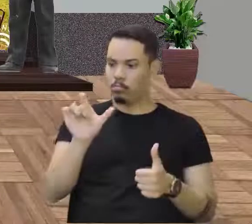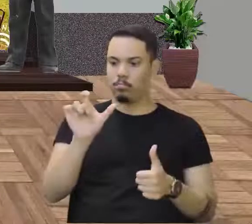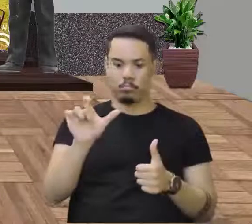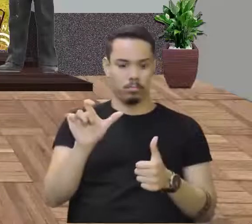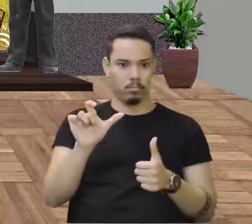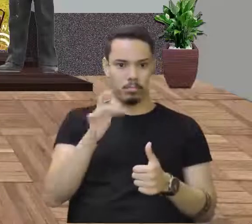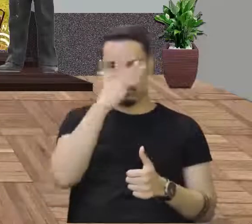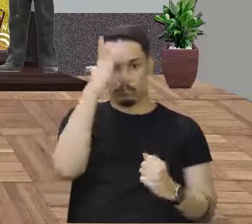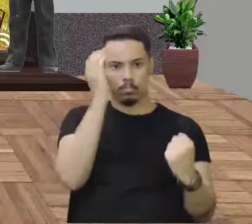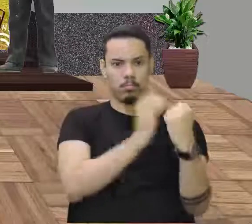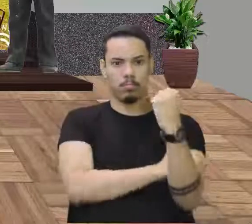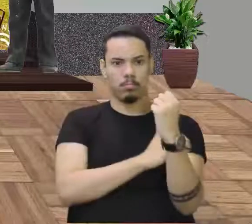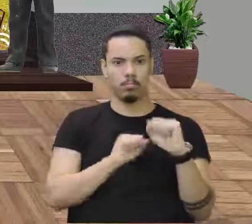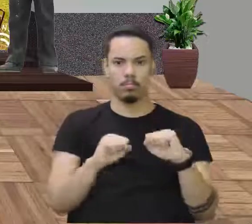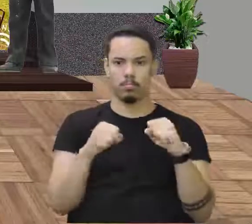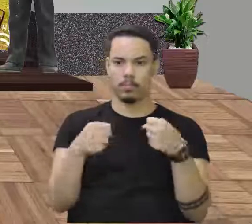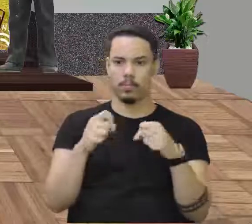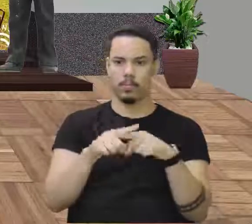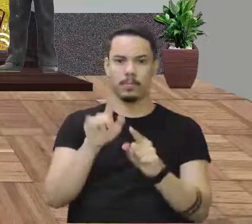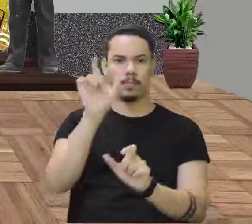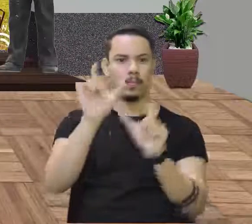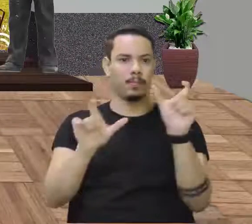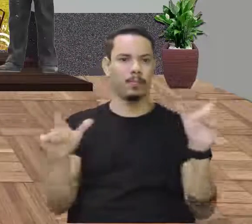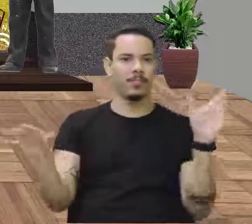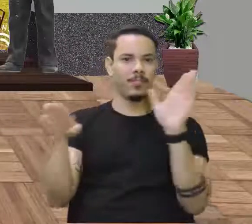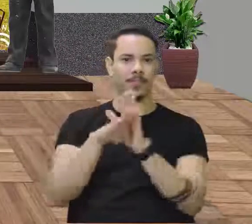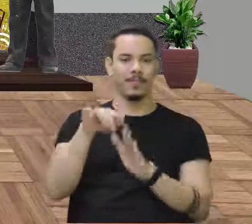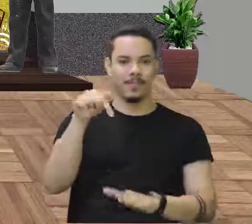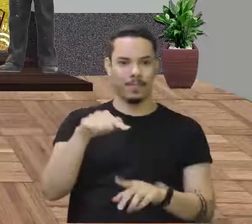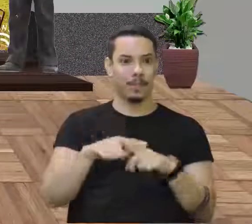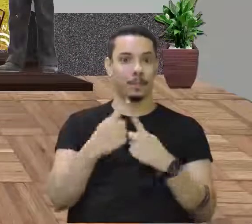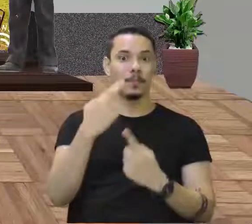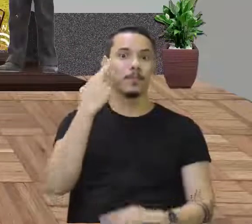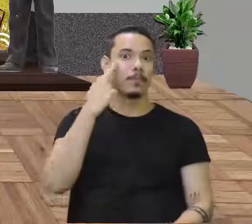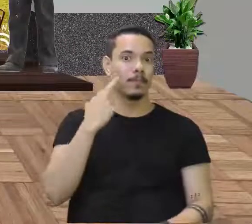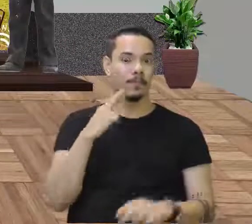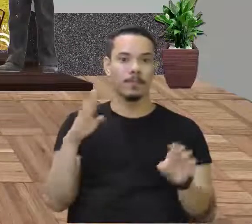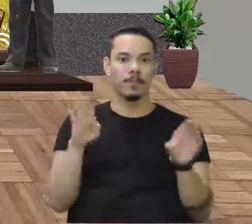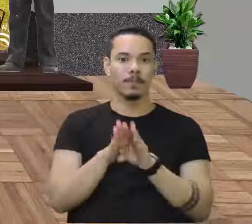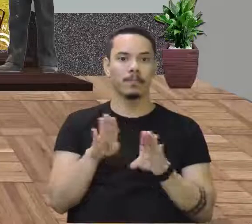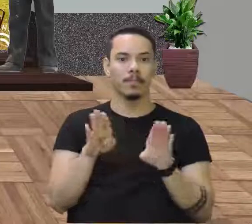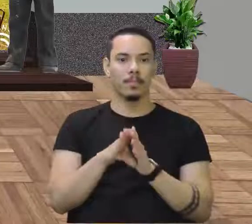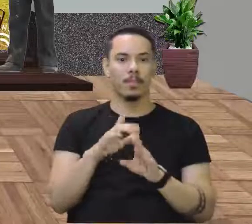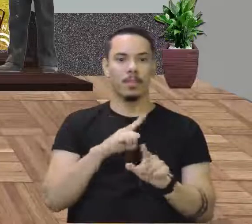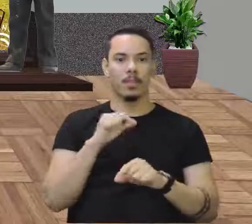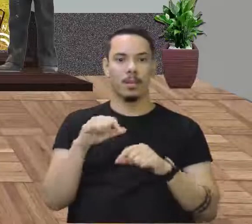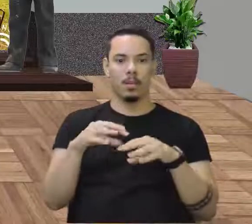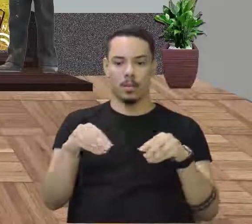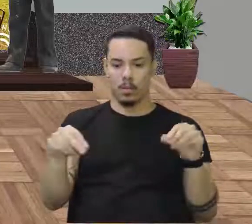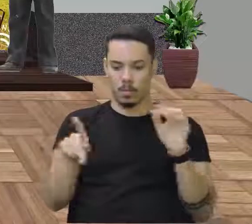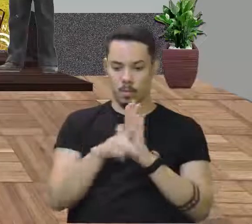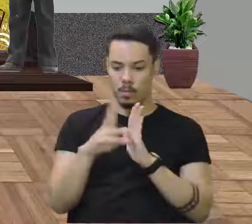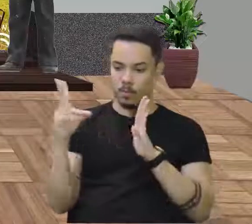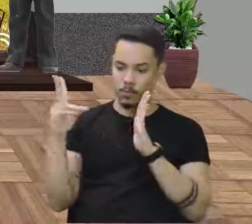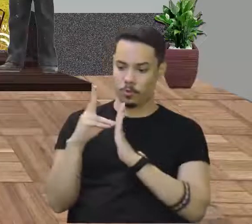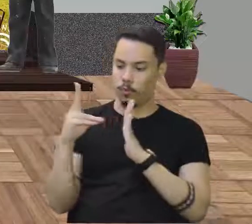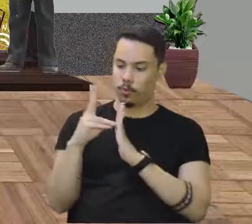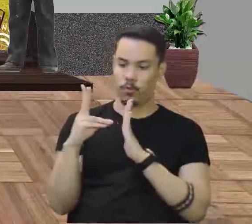pioneiro. As pessoas que chegaram aqui. Mas Rondônia também é terra de povos